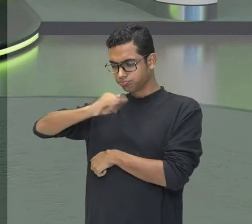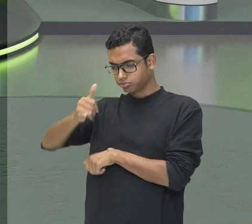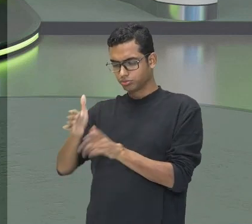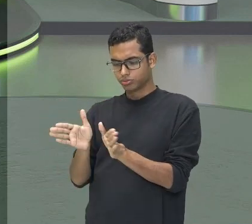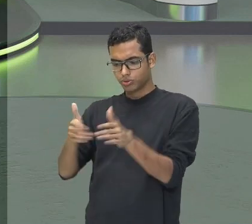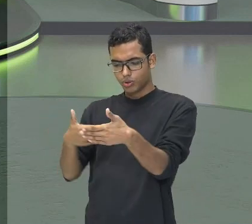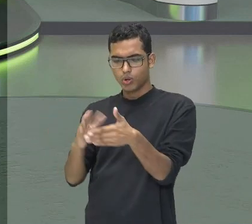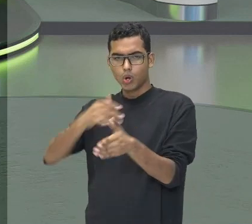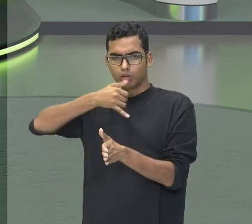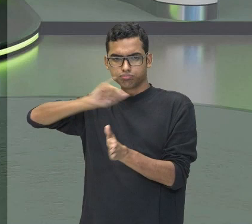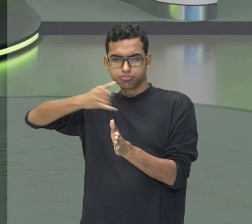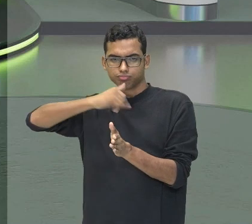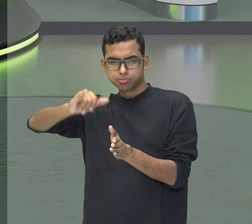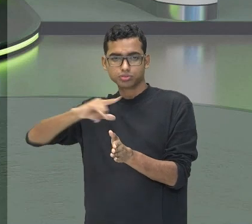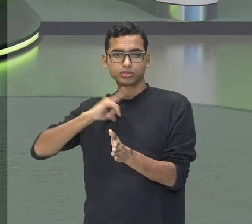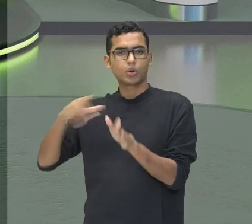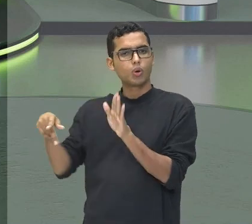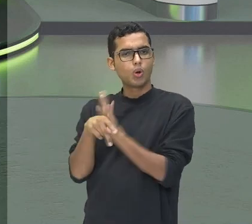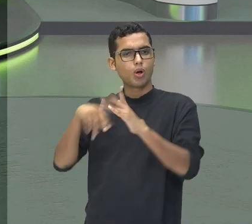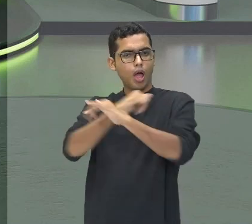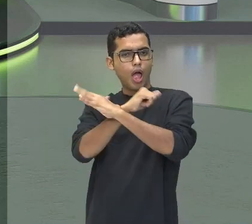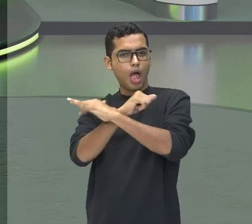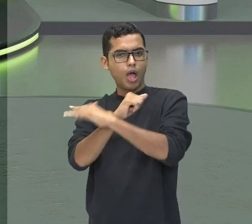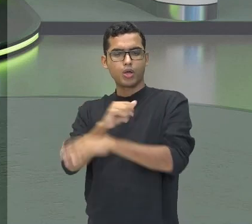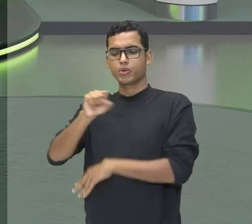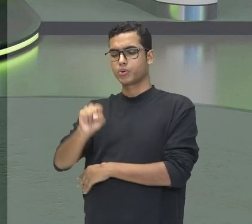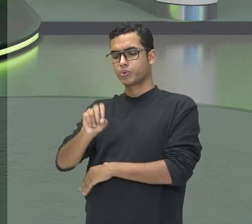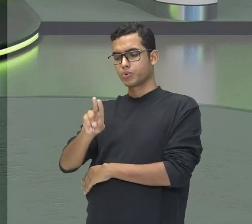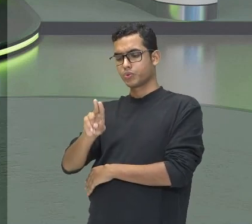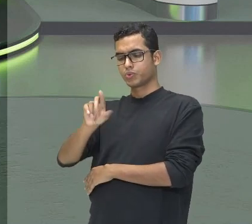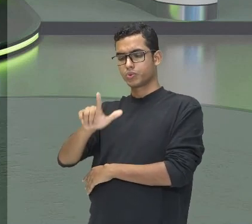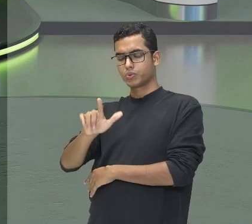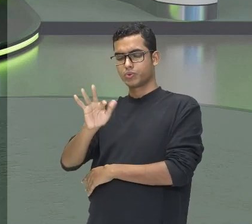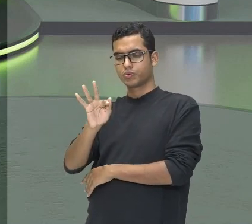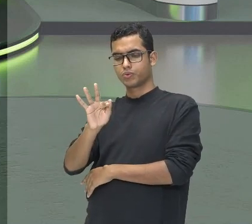temos o ácido sulfúrico. Ele